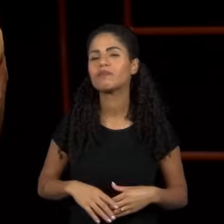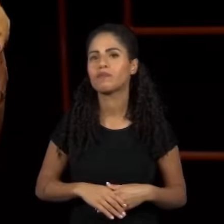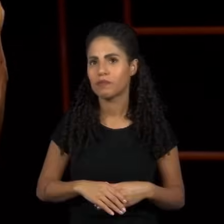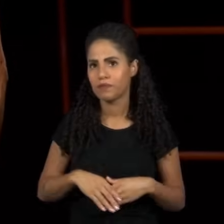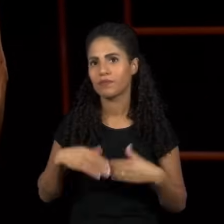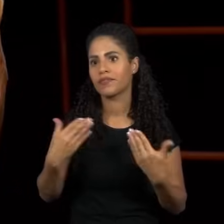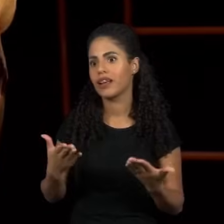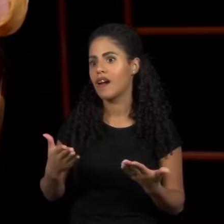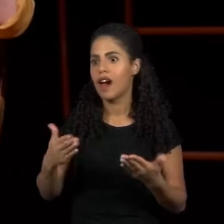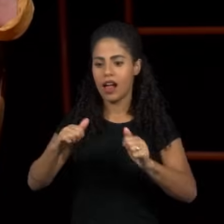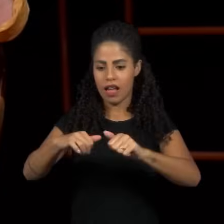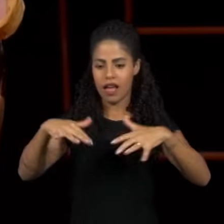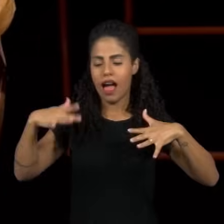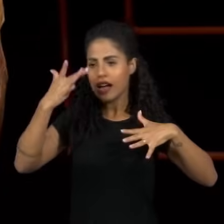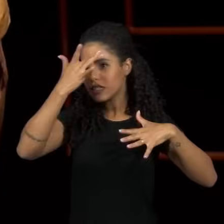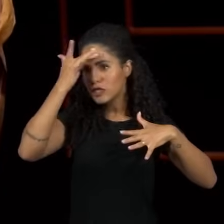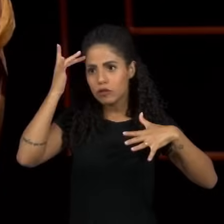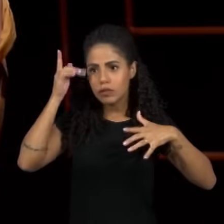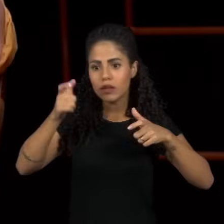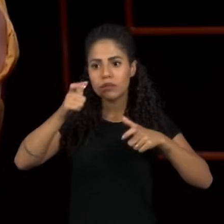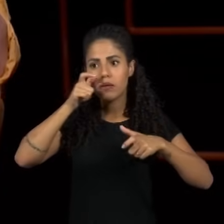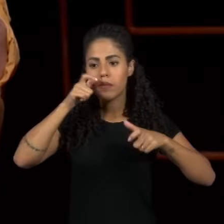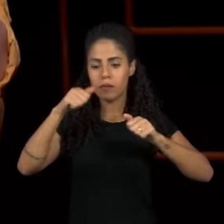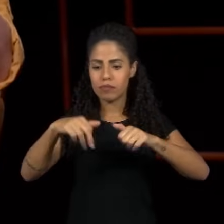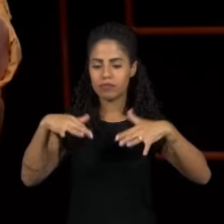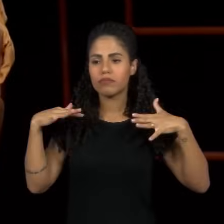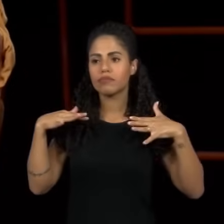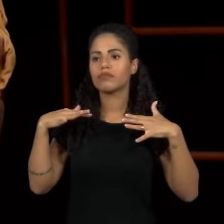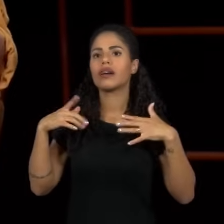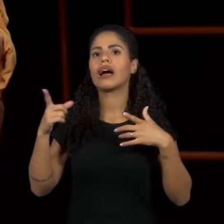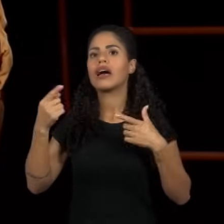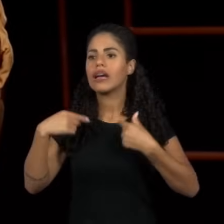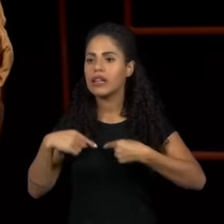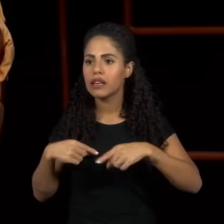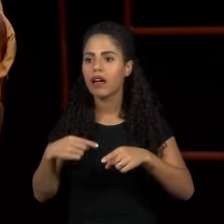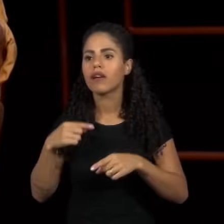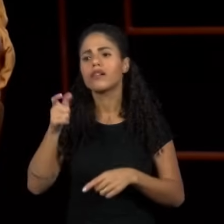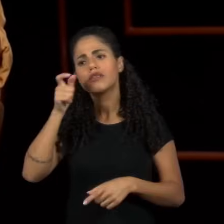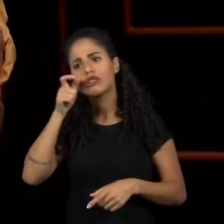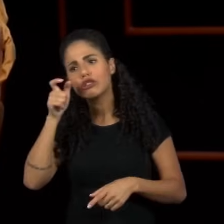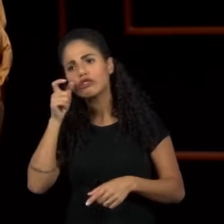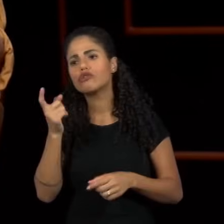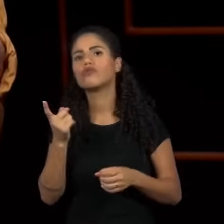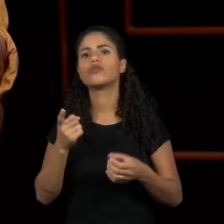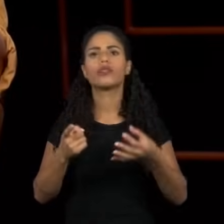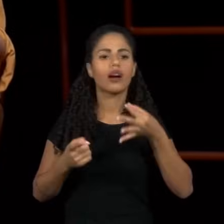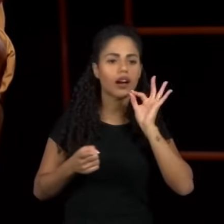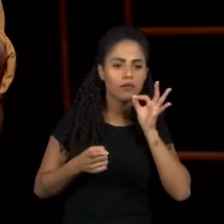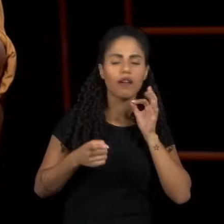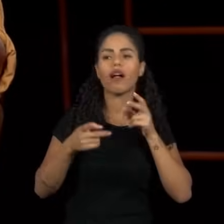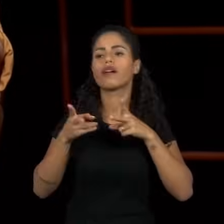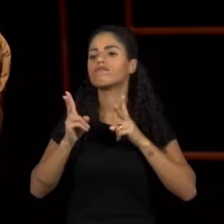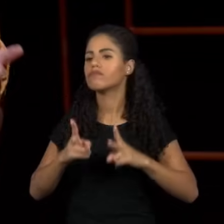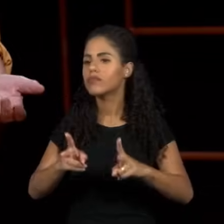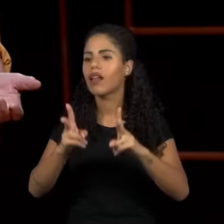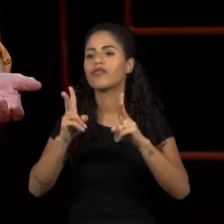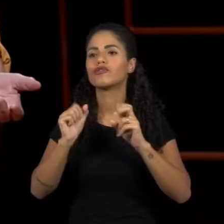Né? A plateia assistia um pouco, saía, tomava um café, conversava, voltava e a peça continuava.